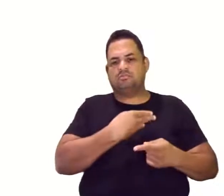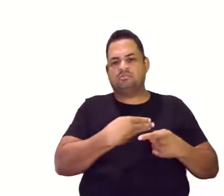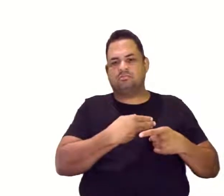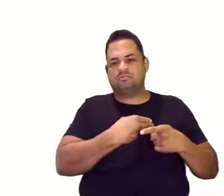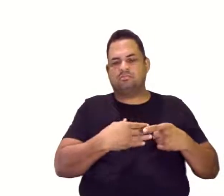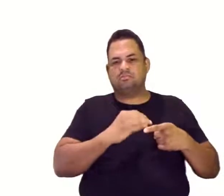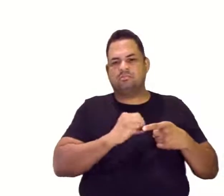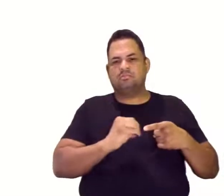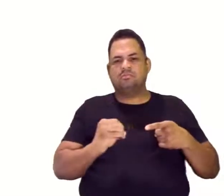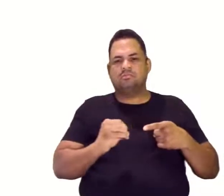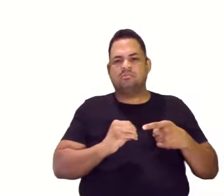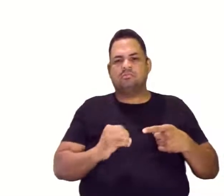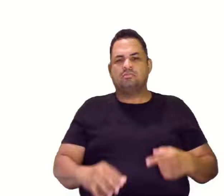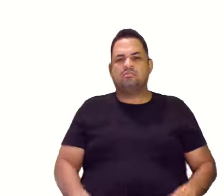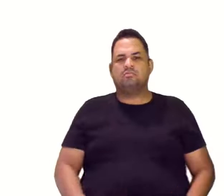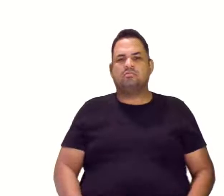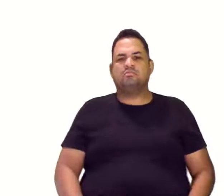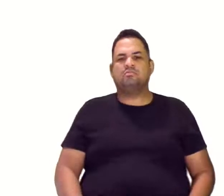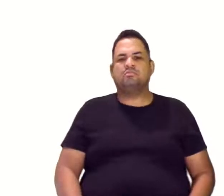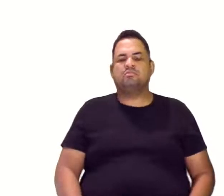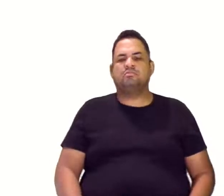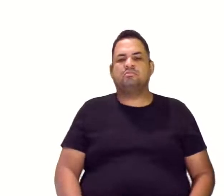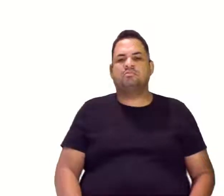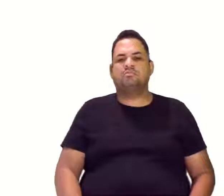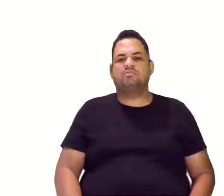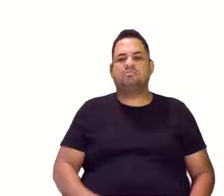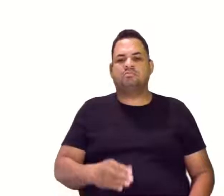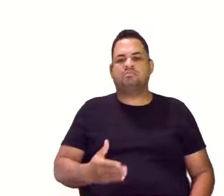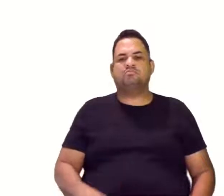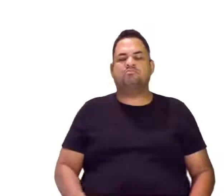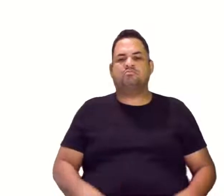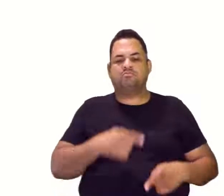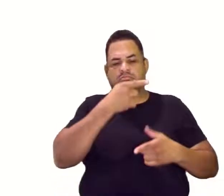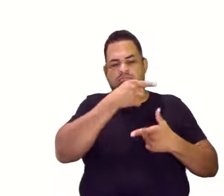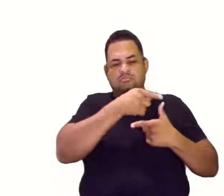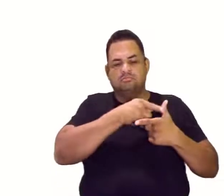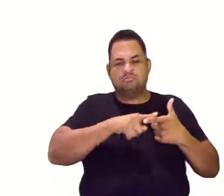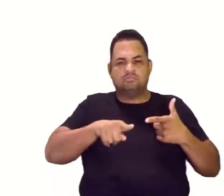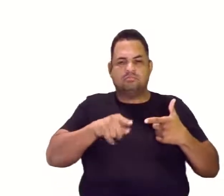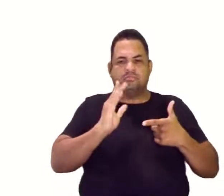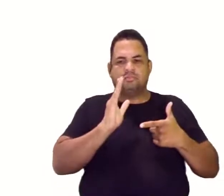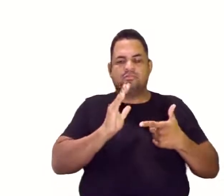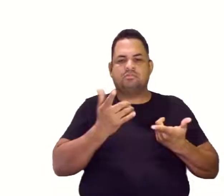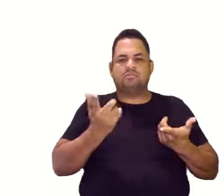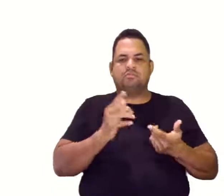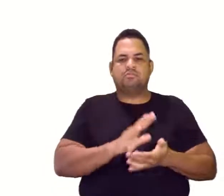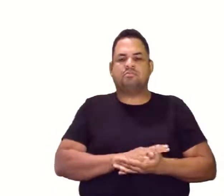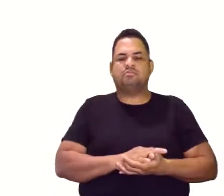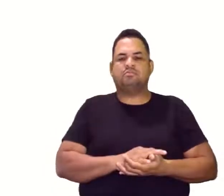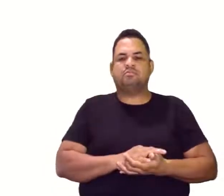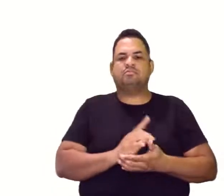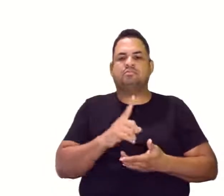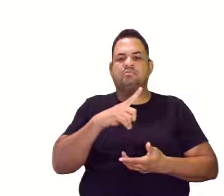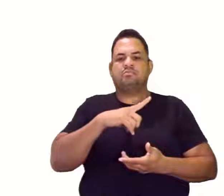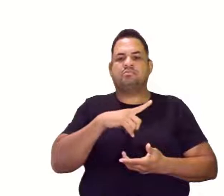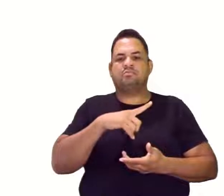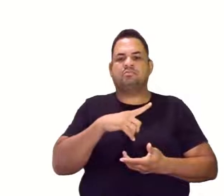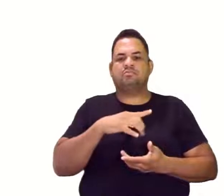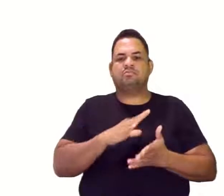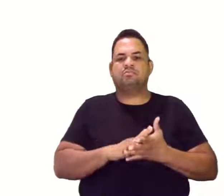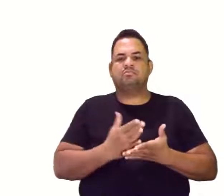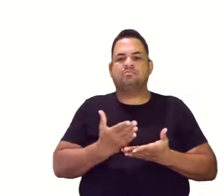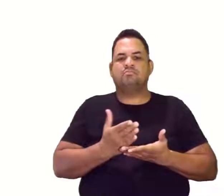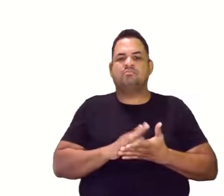no? 400. E aí você vai fazer uma divisãozinha que a gente ensinou lá na unidade 1, né? Isso. A fazer a divisão. E tem um macete